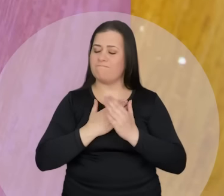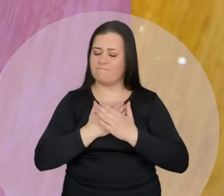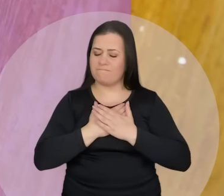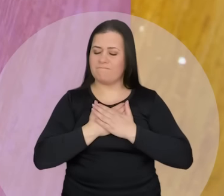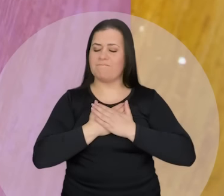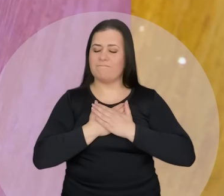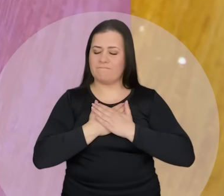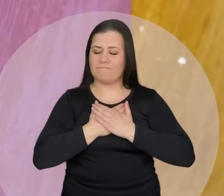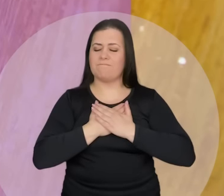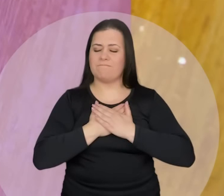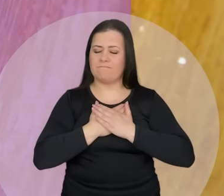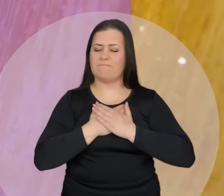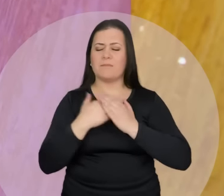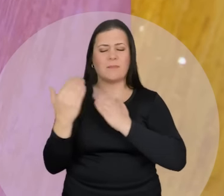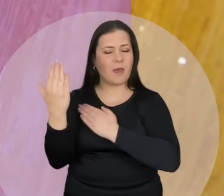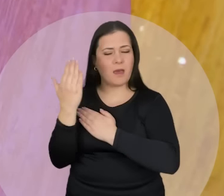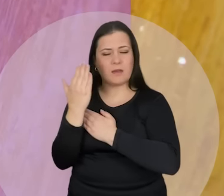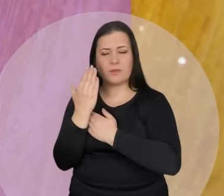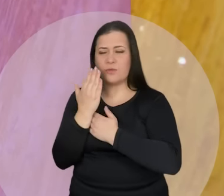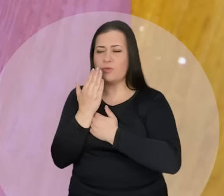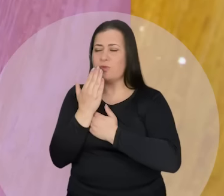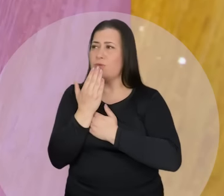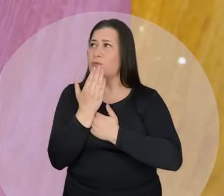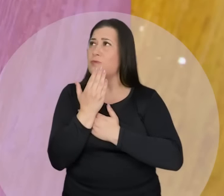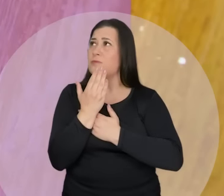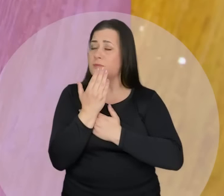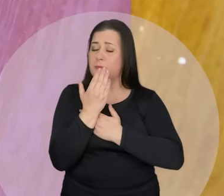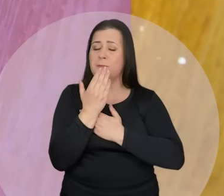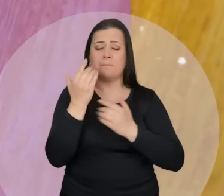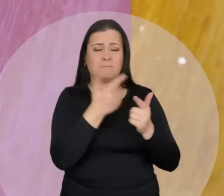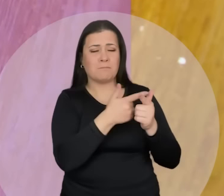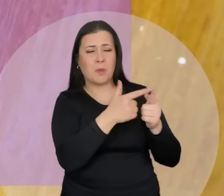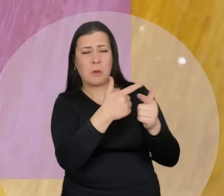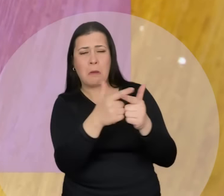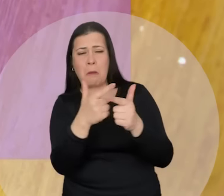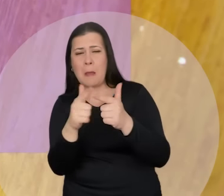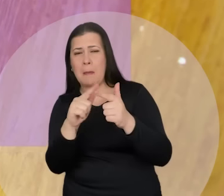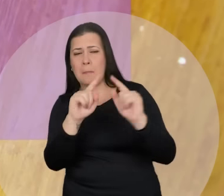oração e vem livrar-me de incertezas mil.